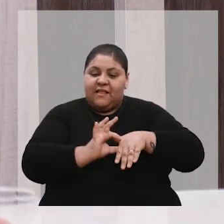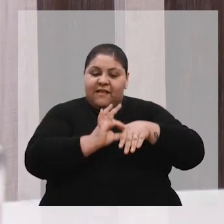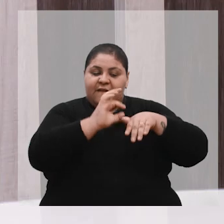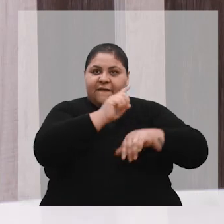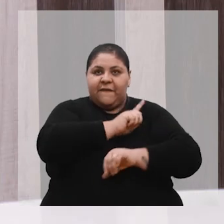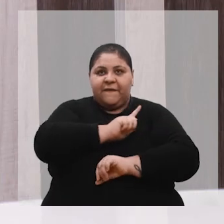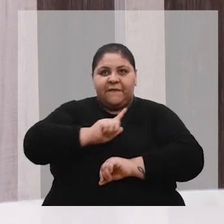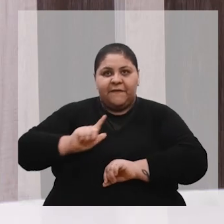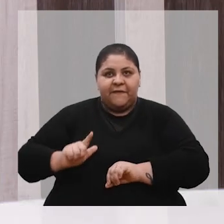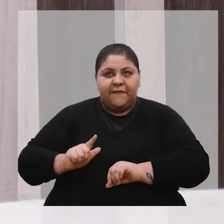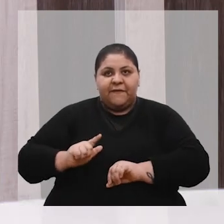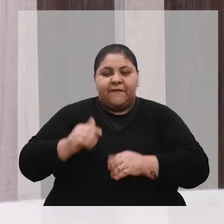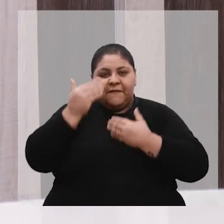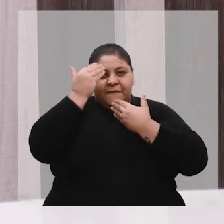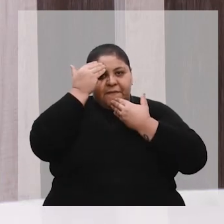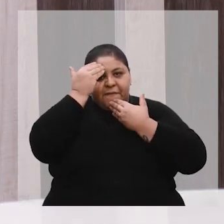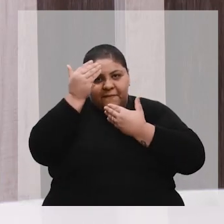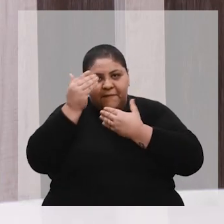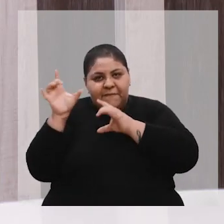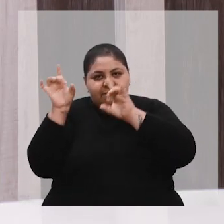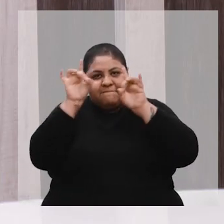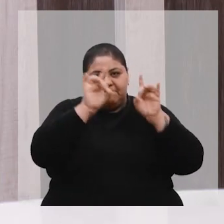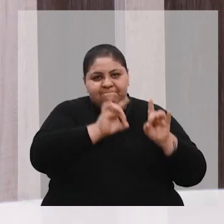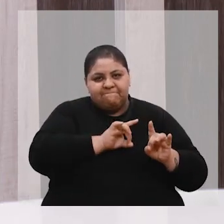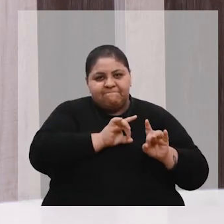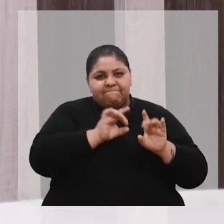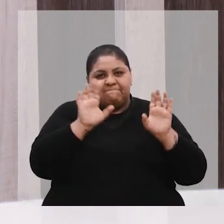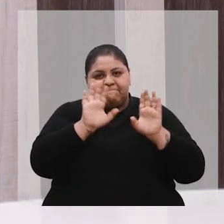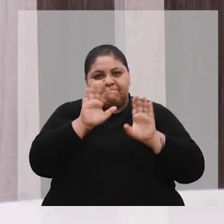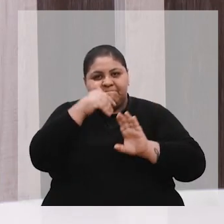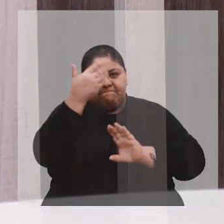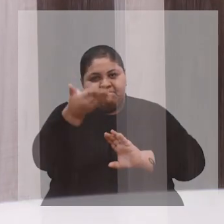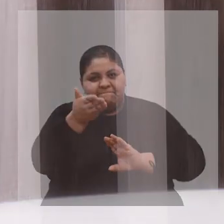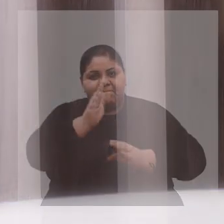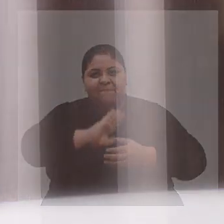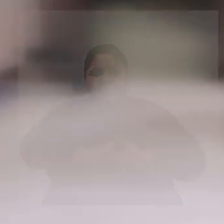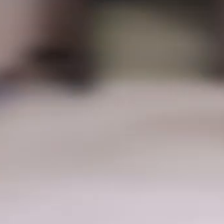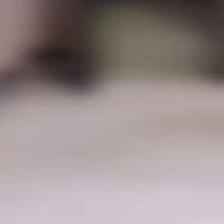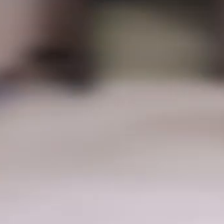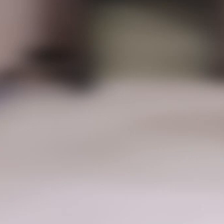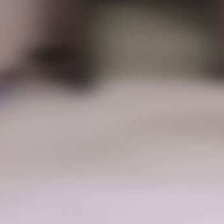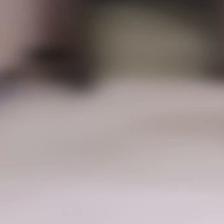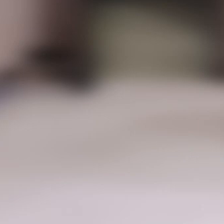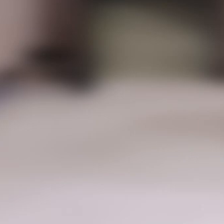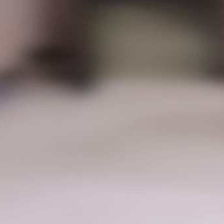de vice-líder do governo. Obrigado pela audiência. Até o nosso próximo encontro.